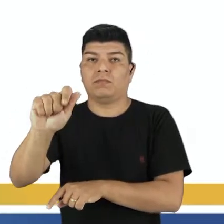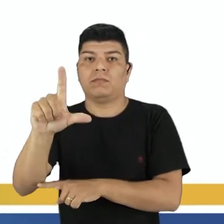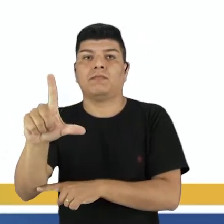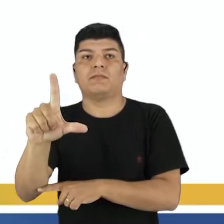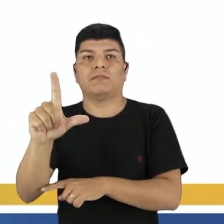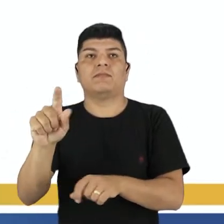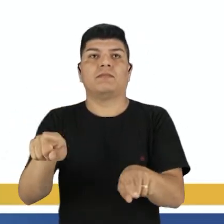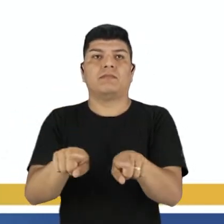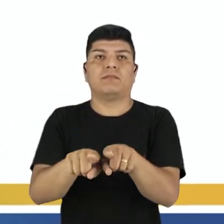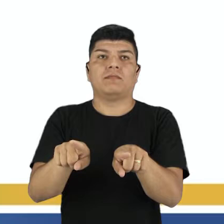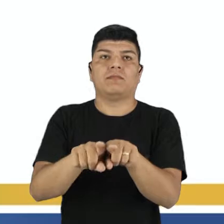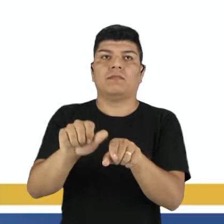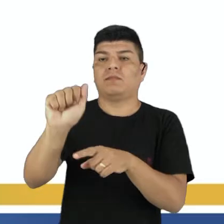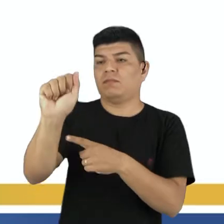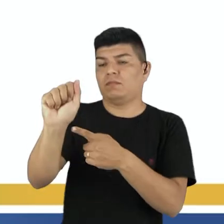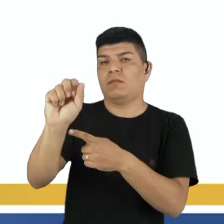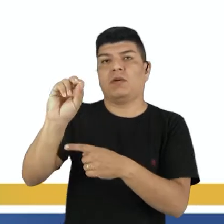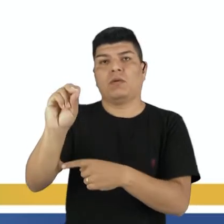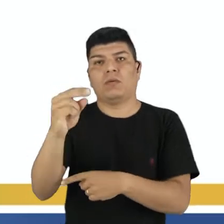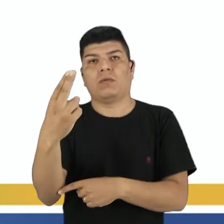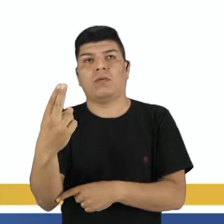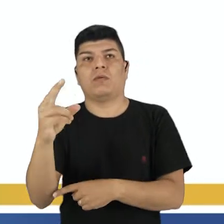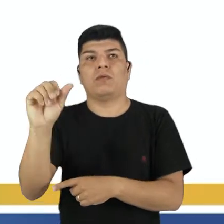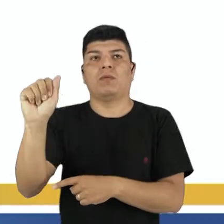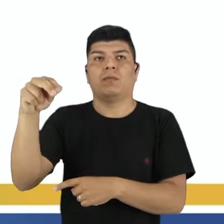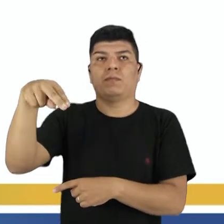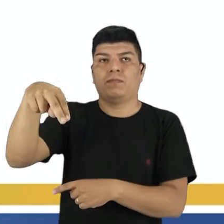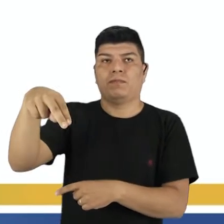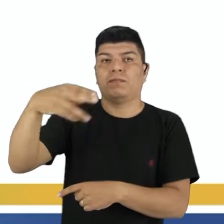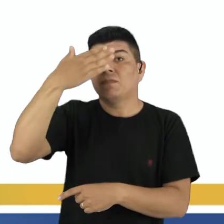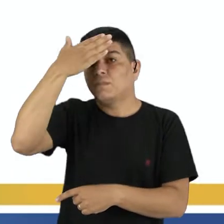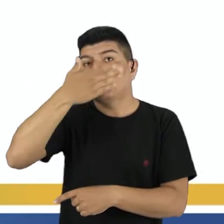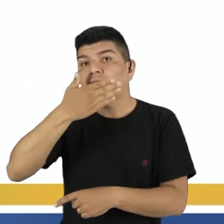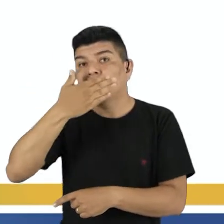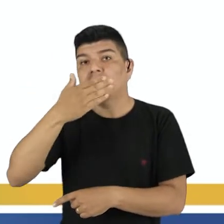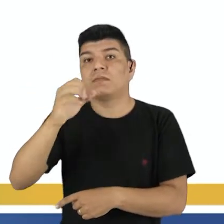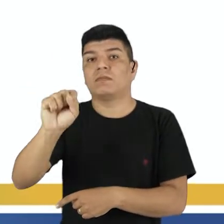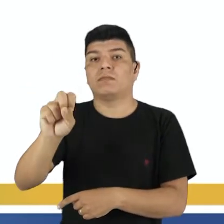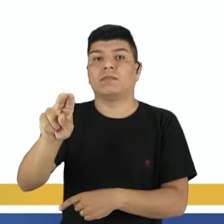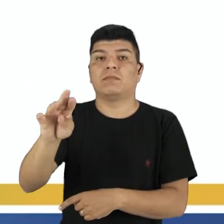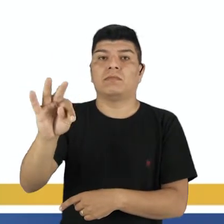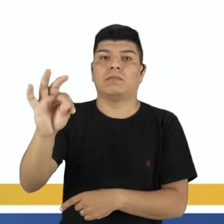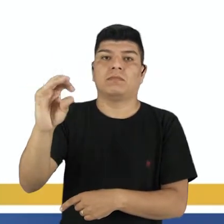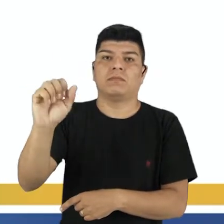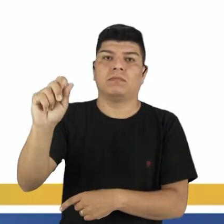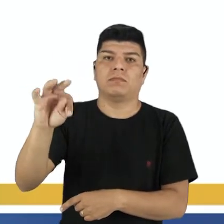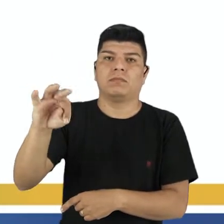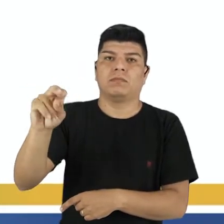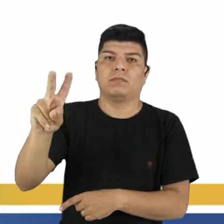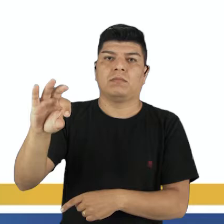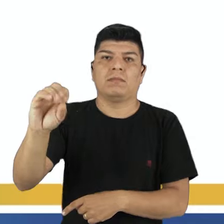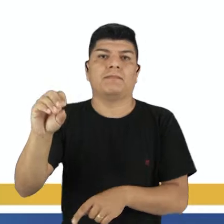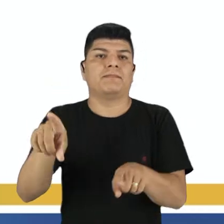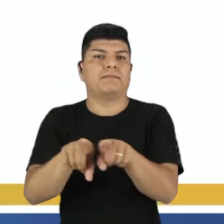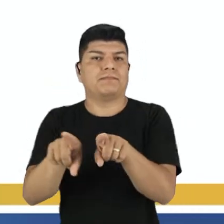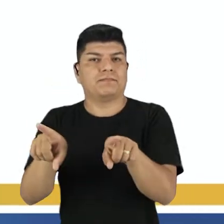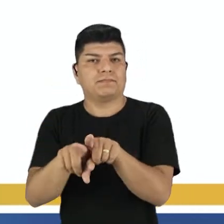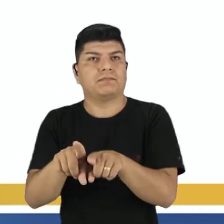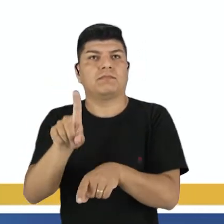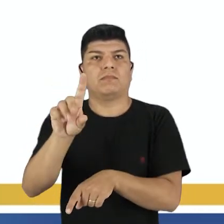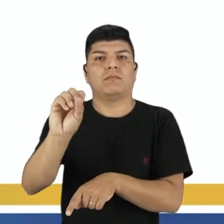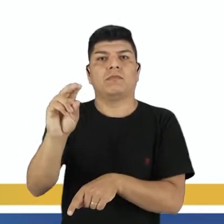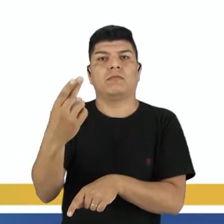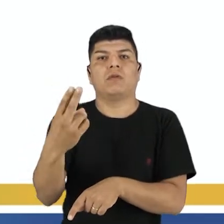a ou o an na frente do substantivo, saibam que ele vai significar ali um ou uma, essa quantidade do